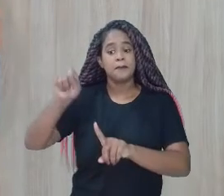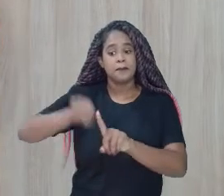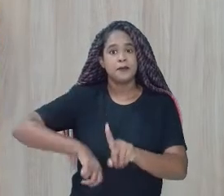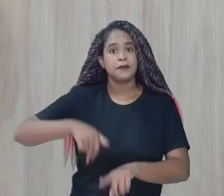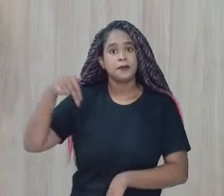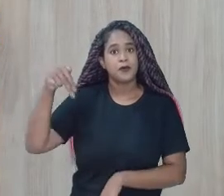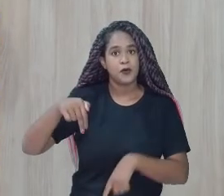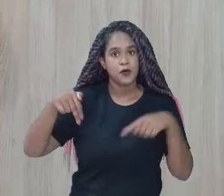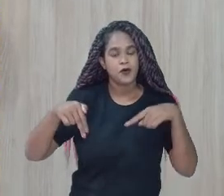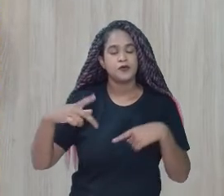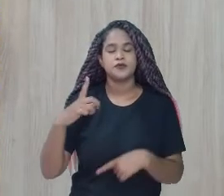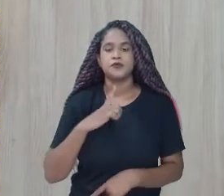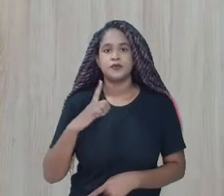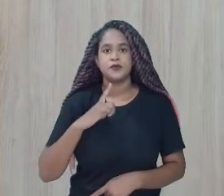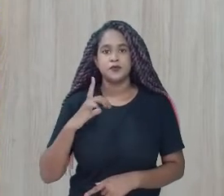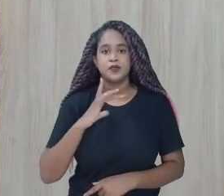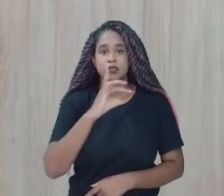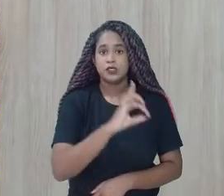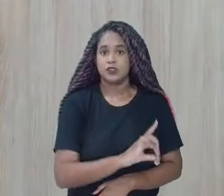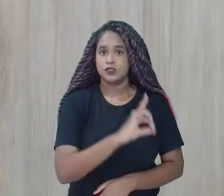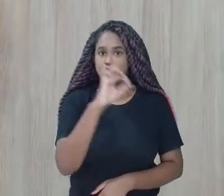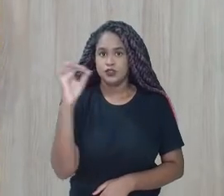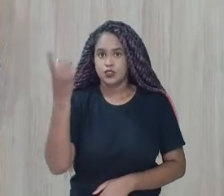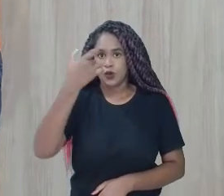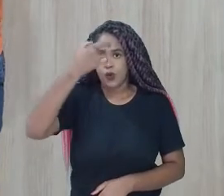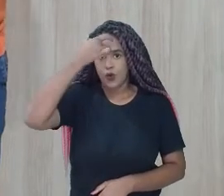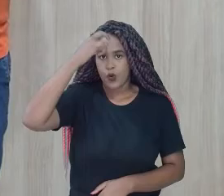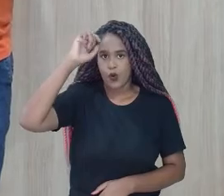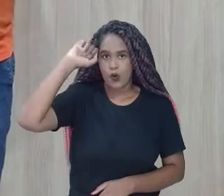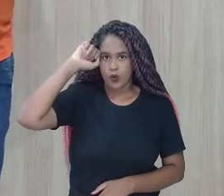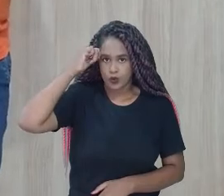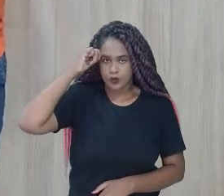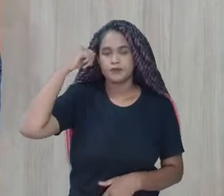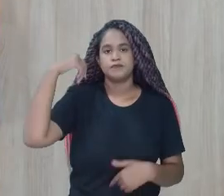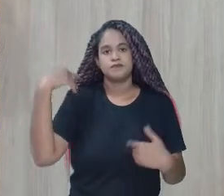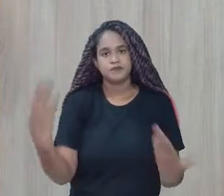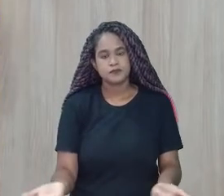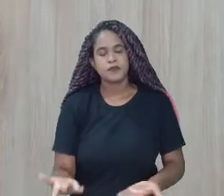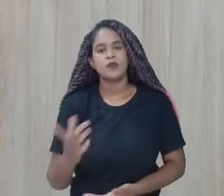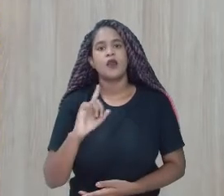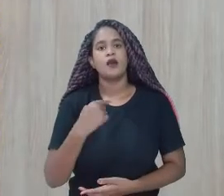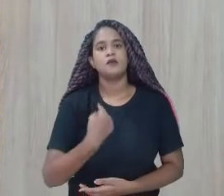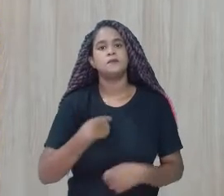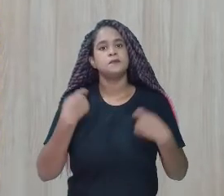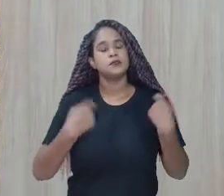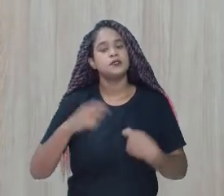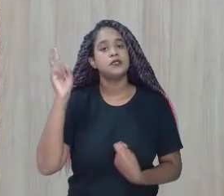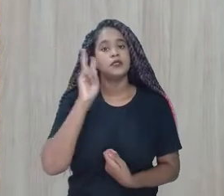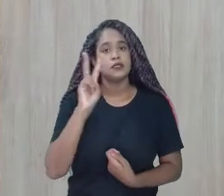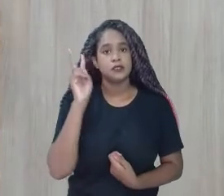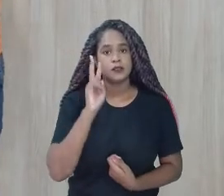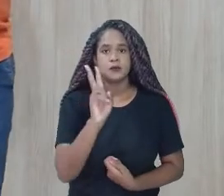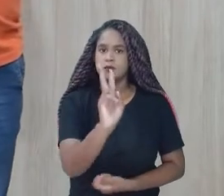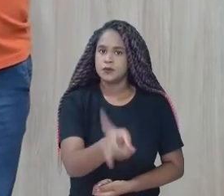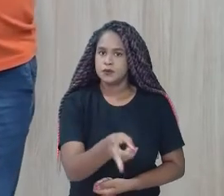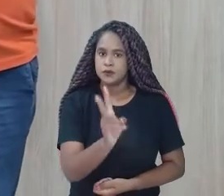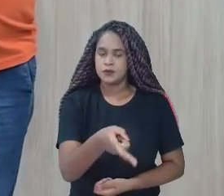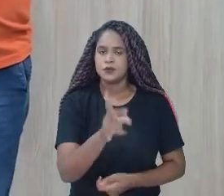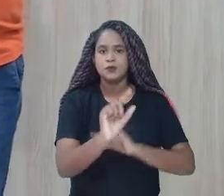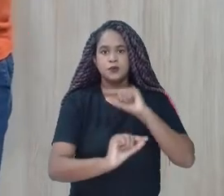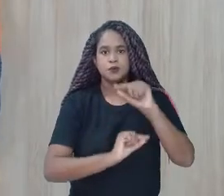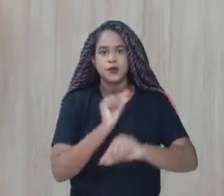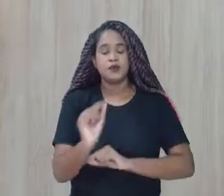tem o dia, né, da consciência negra. Né? Então, a gente tem que lembrar também, né,